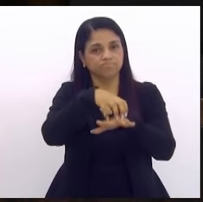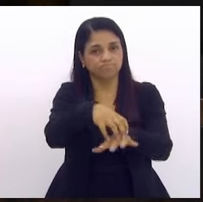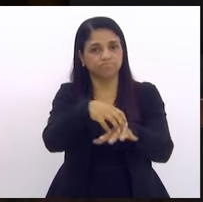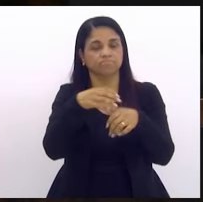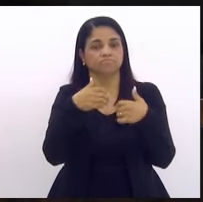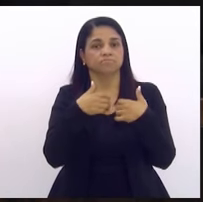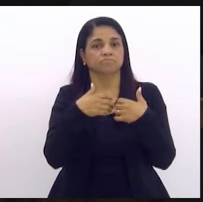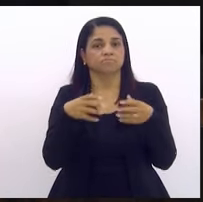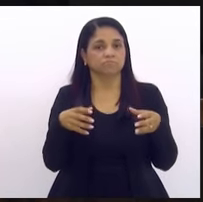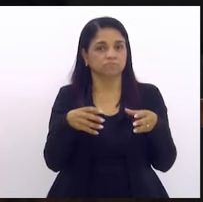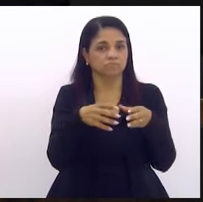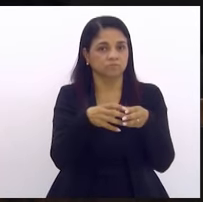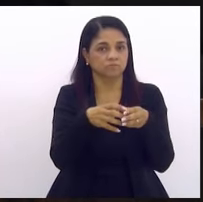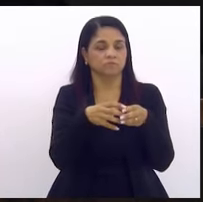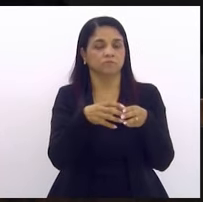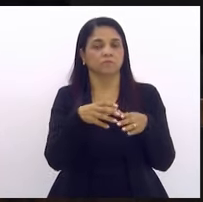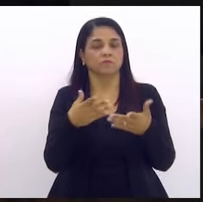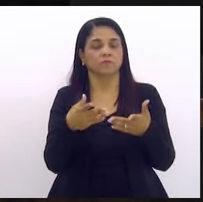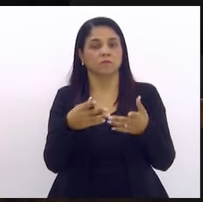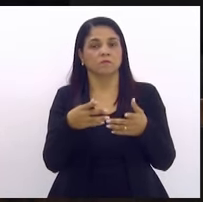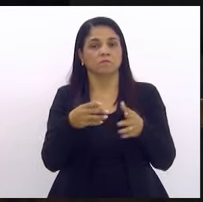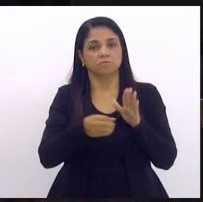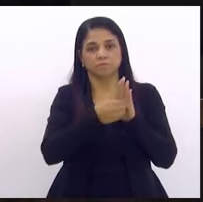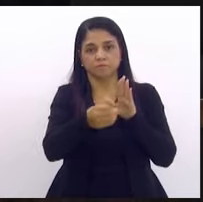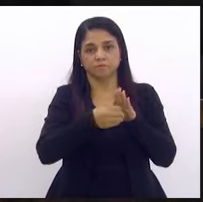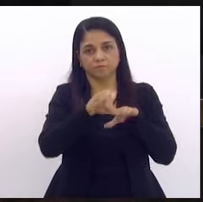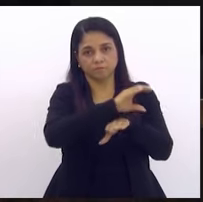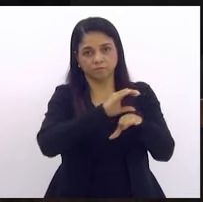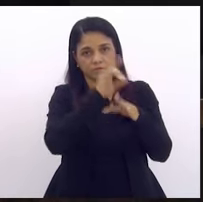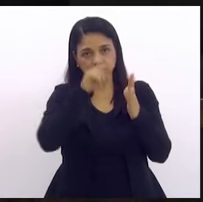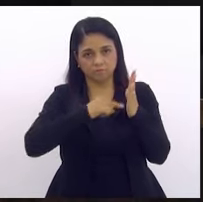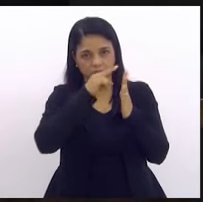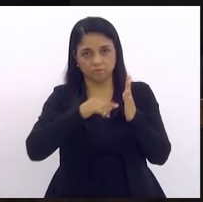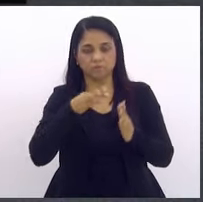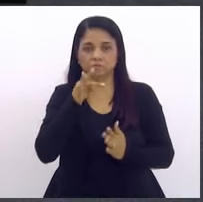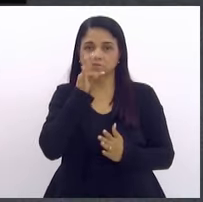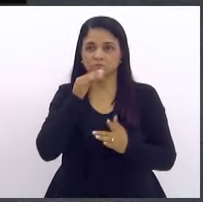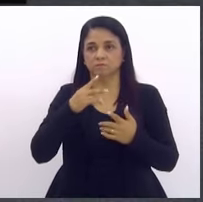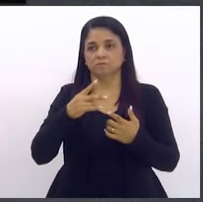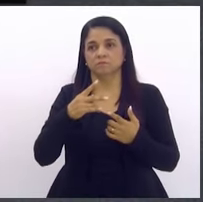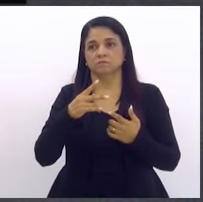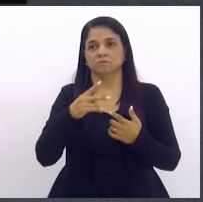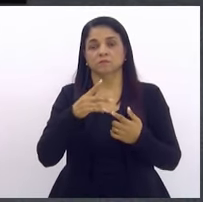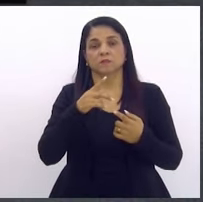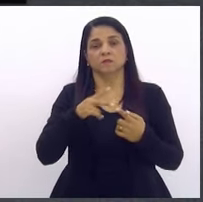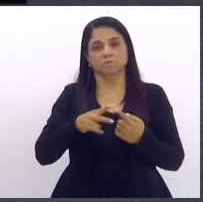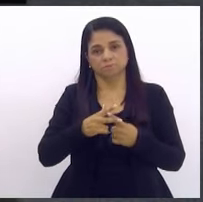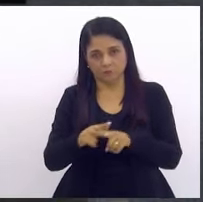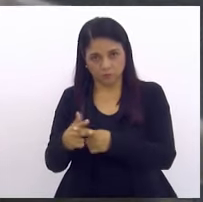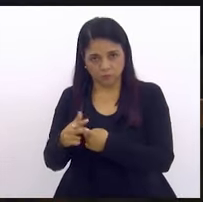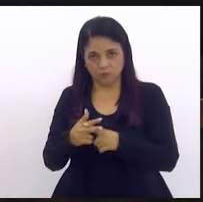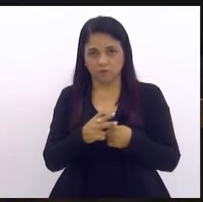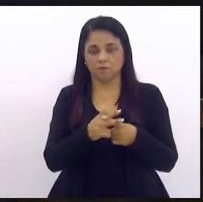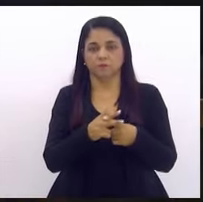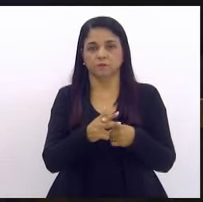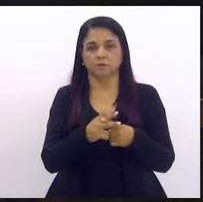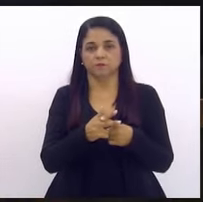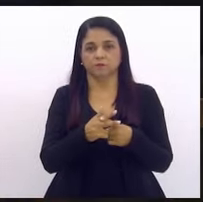menciona. Pendendo de parecer da Comissão de Emendas Constitucionais e Veto, Jorge Felipe Neto. Pela manutenção, presidente.